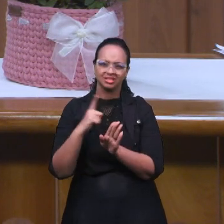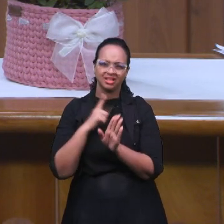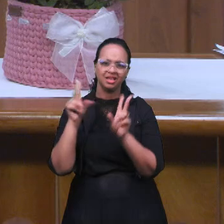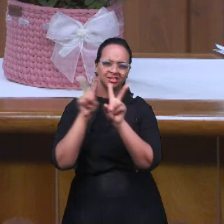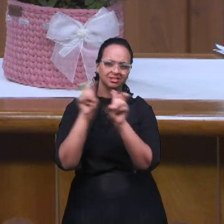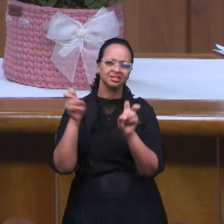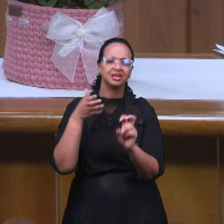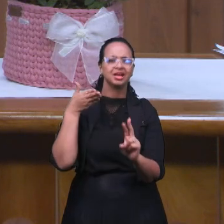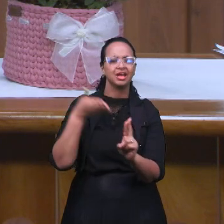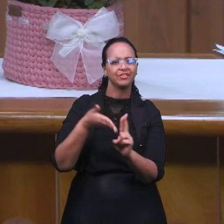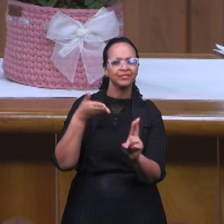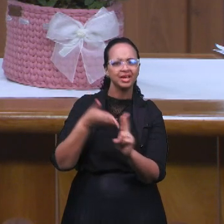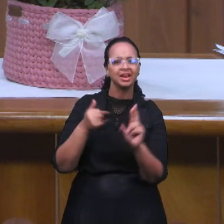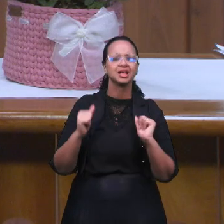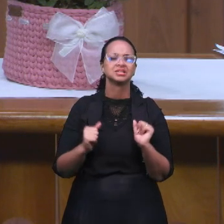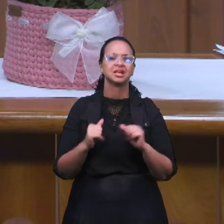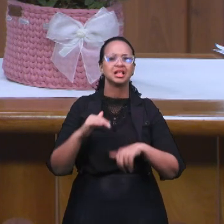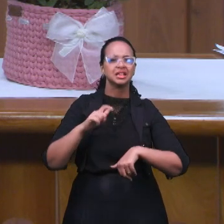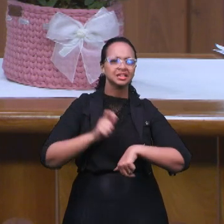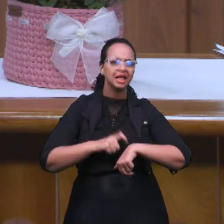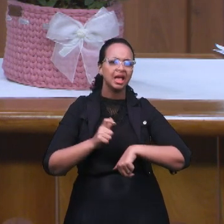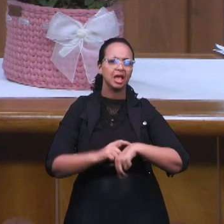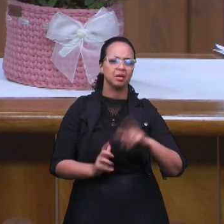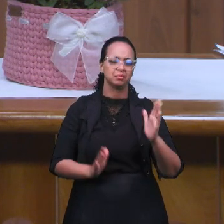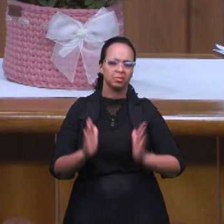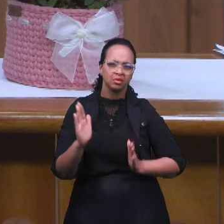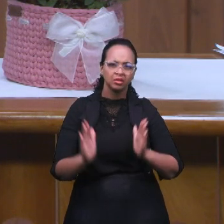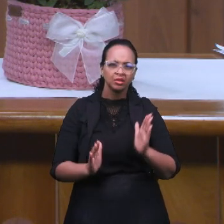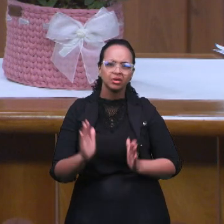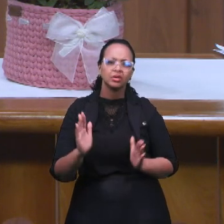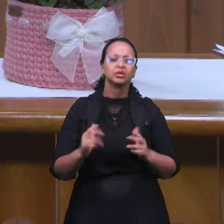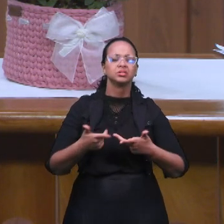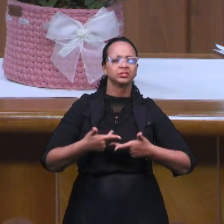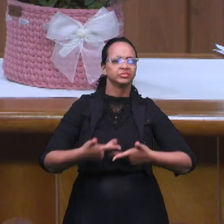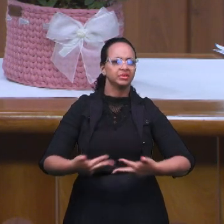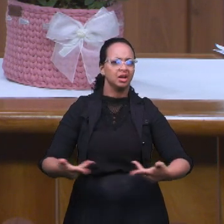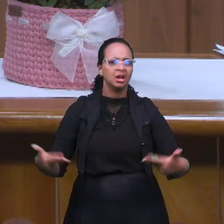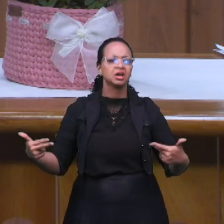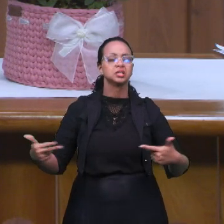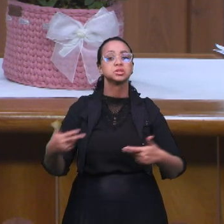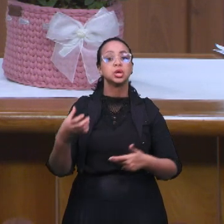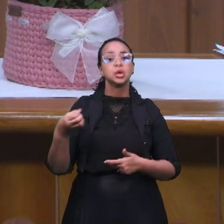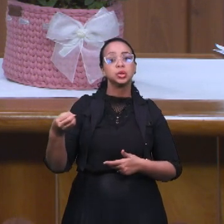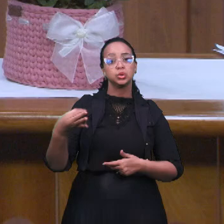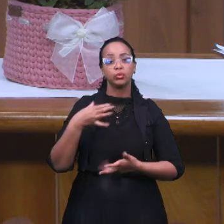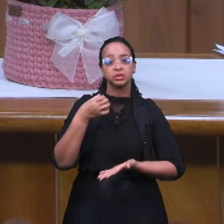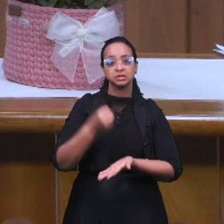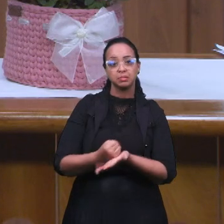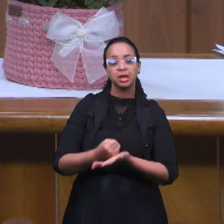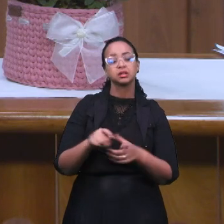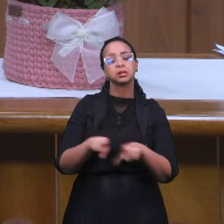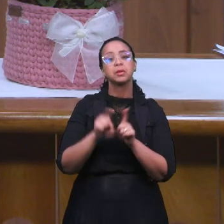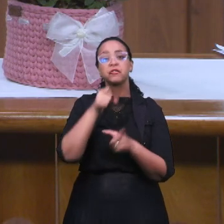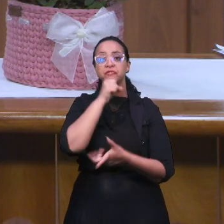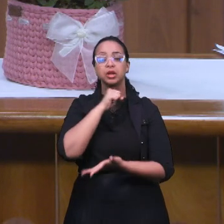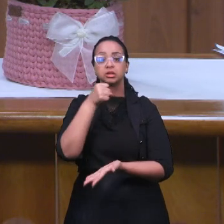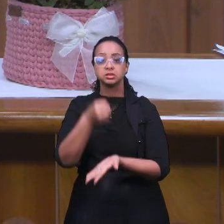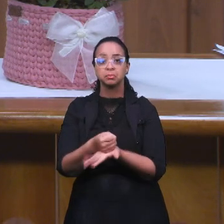a determinados tempos, menções diversas do Novo Testamento, do Velho Testamento, mas